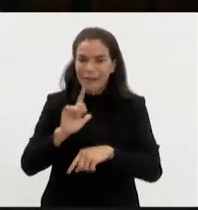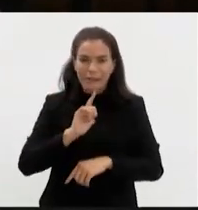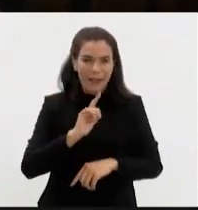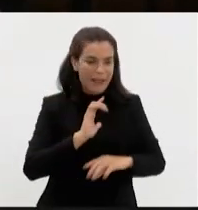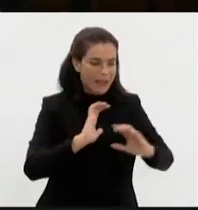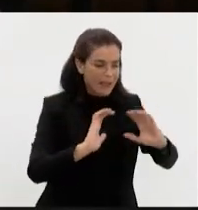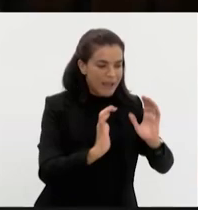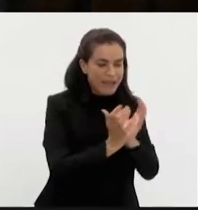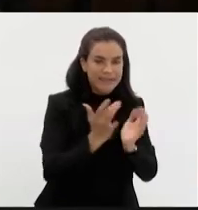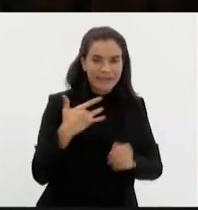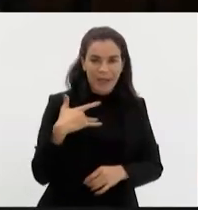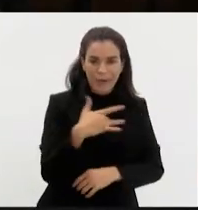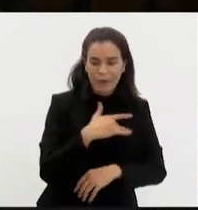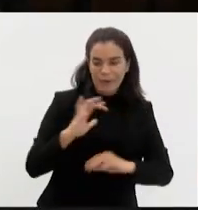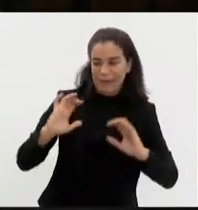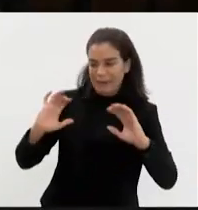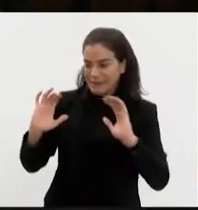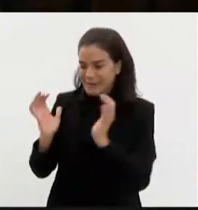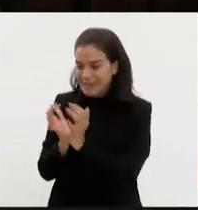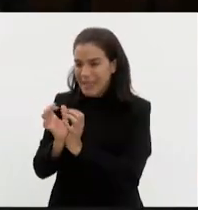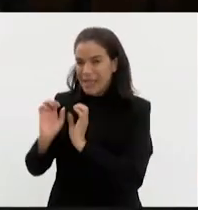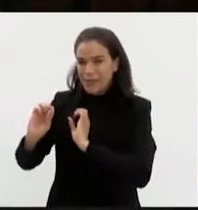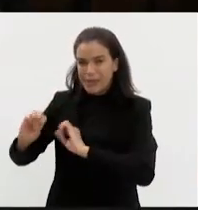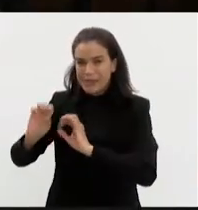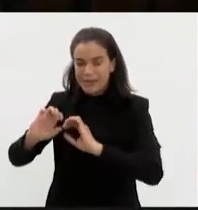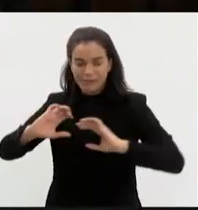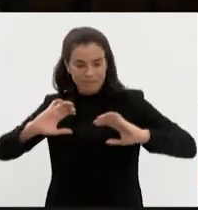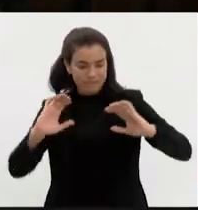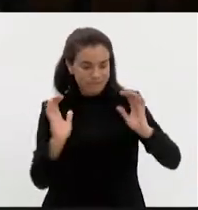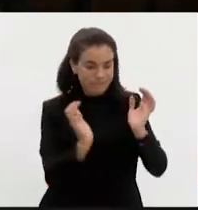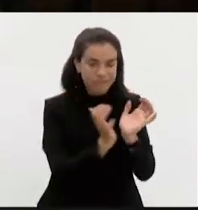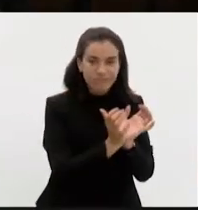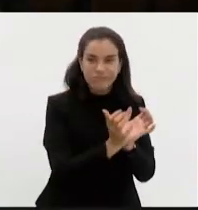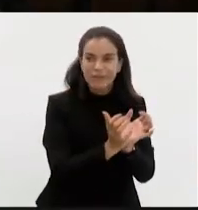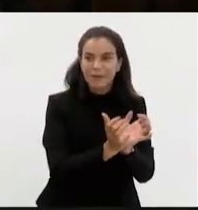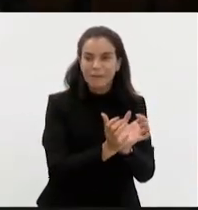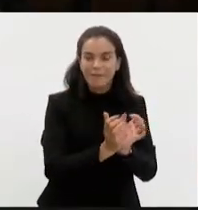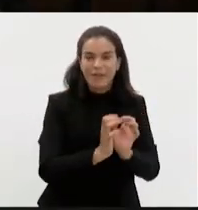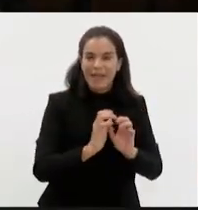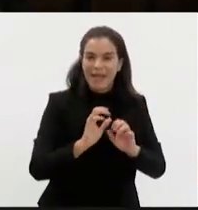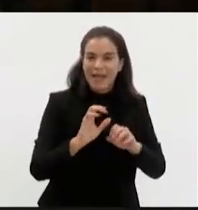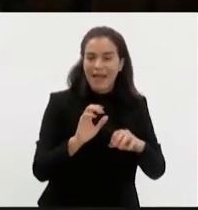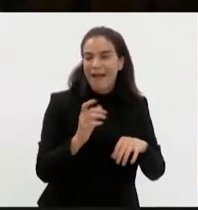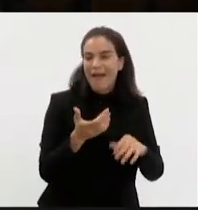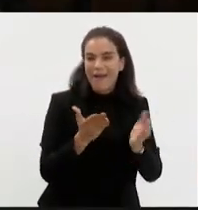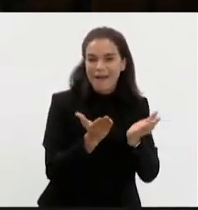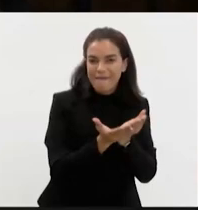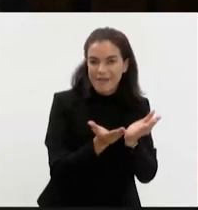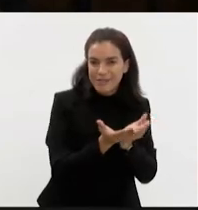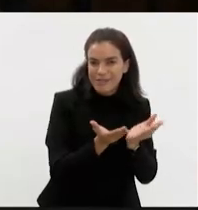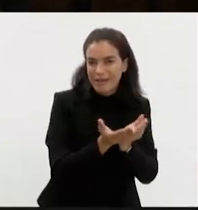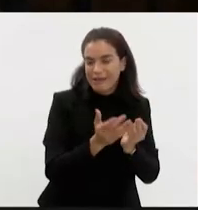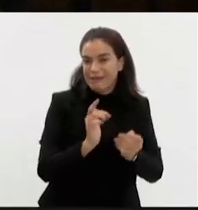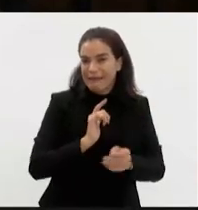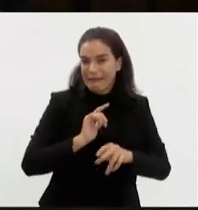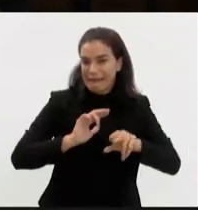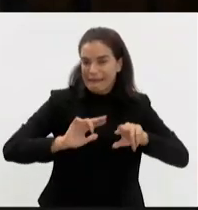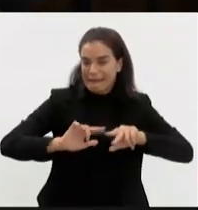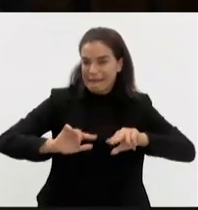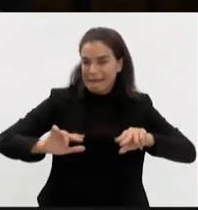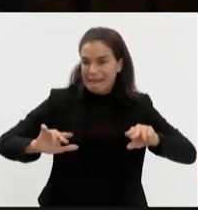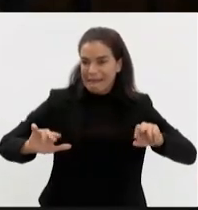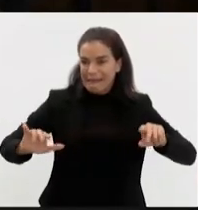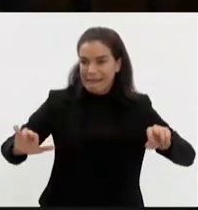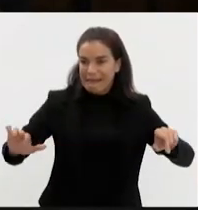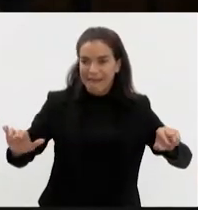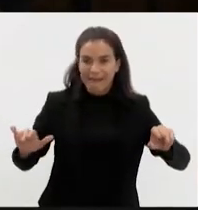bancada da Saúde nós temos a bancada da educação nós temos a bancada evangélica e daí por diante né